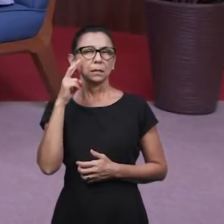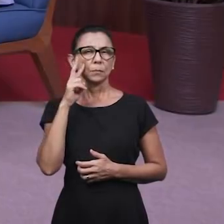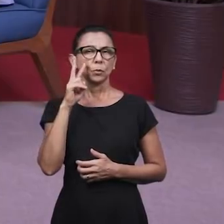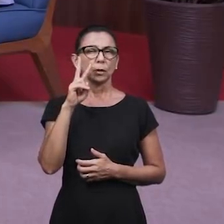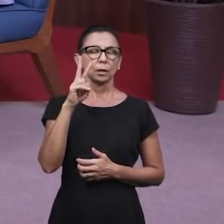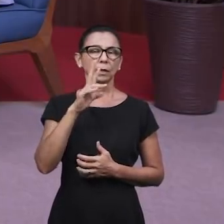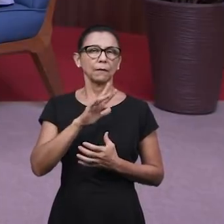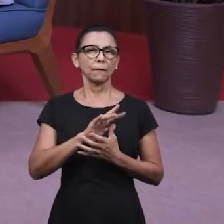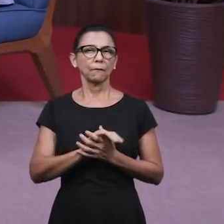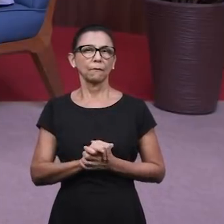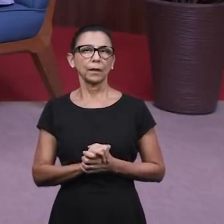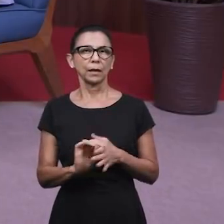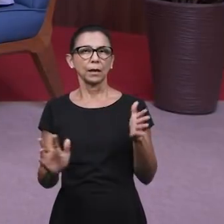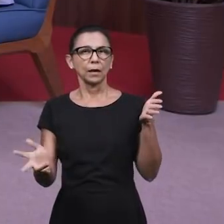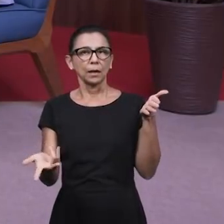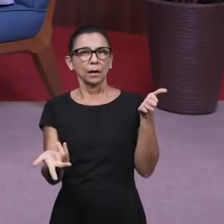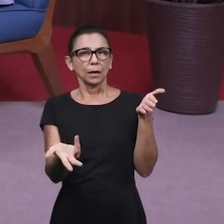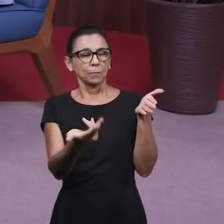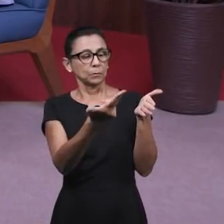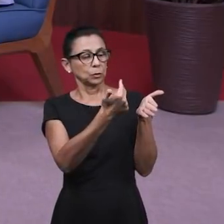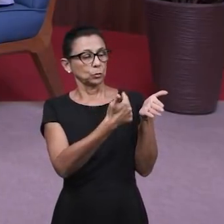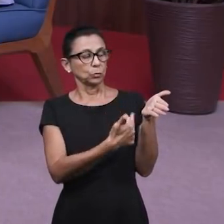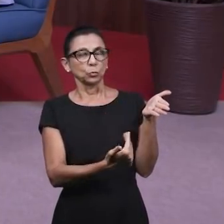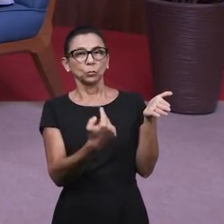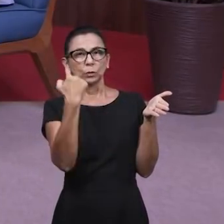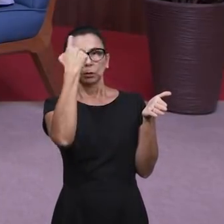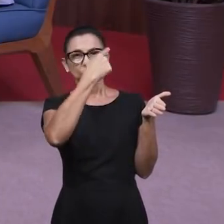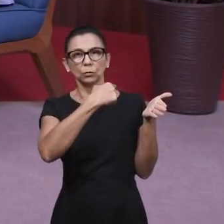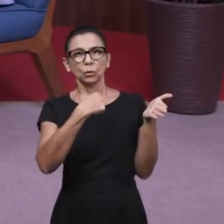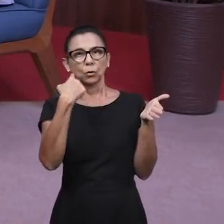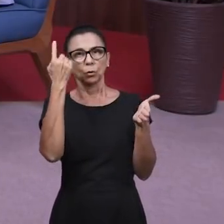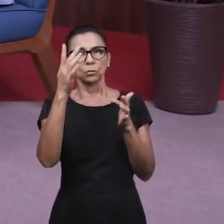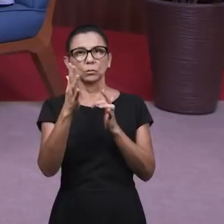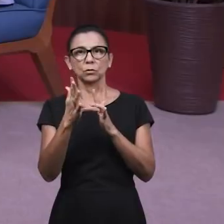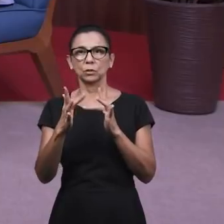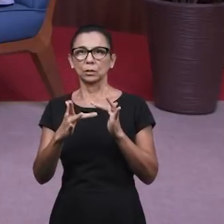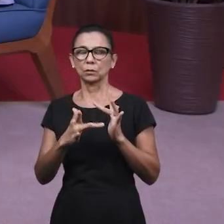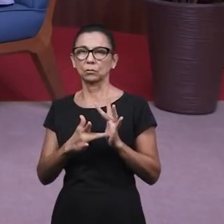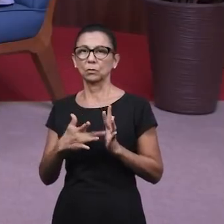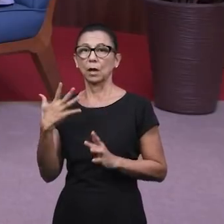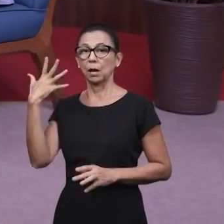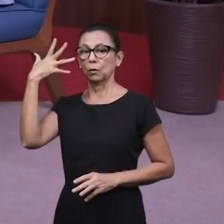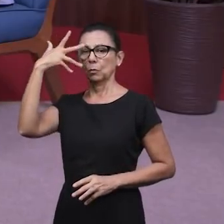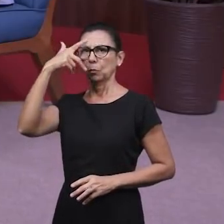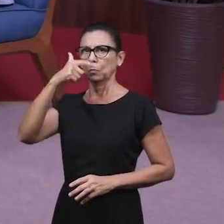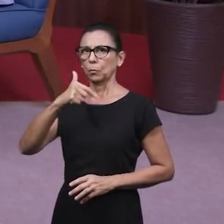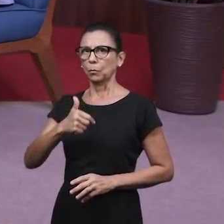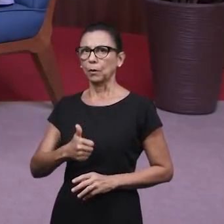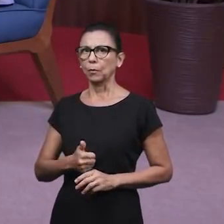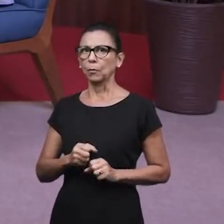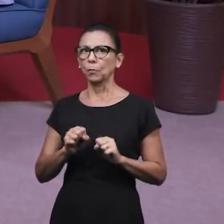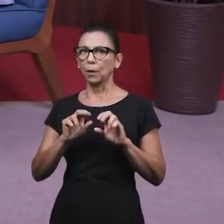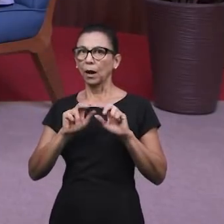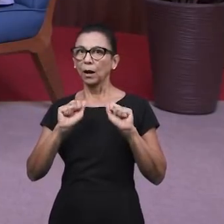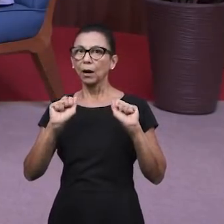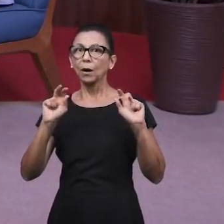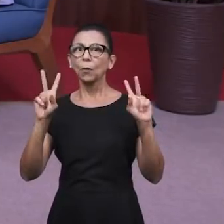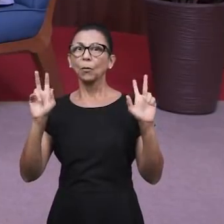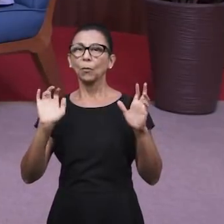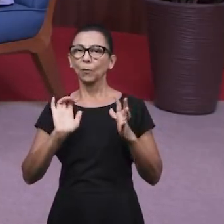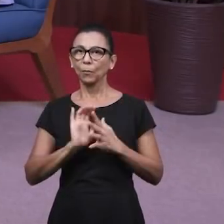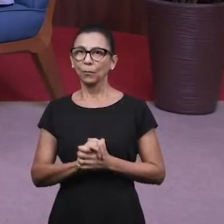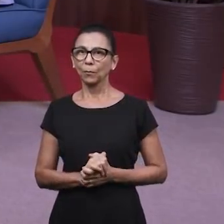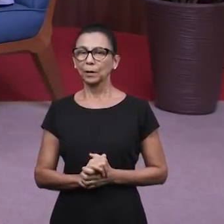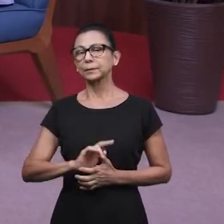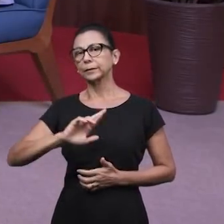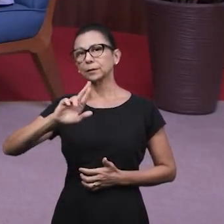que o Senhor Jesus era um homem bonito. Mas a Bíblia diz que não era isso. No próprio livro do profeta Isaías,